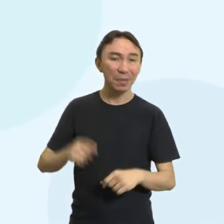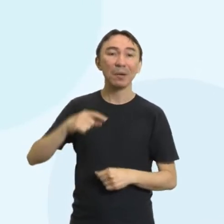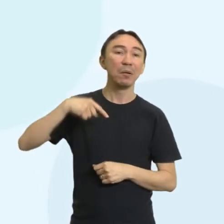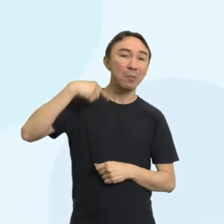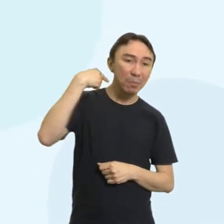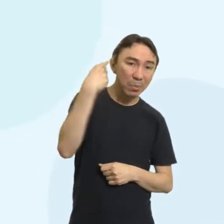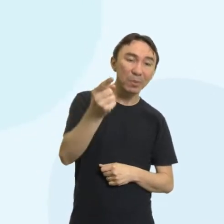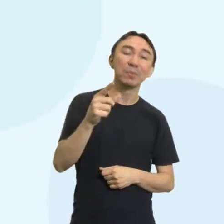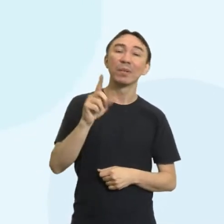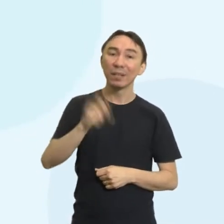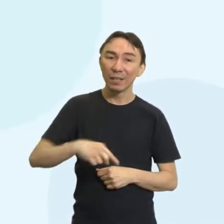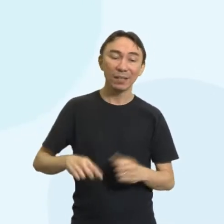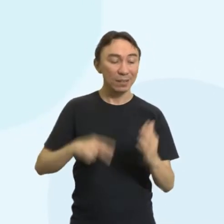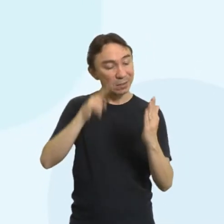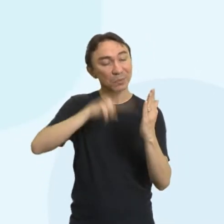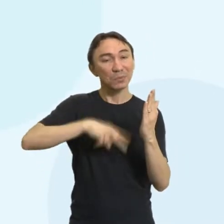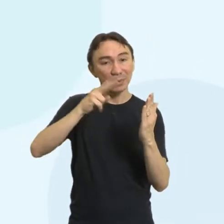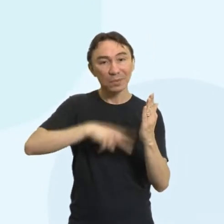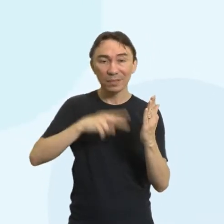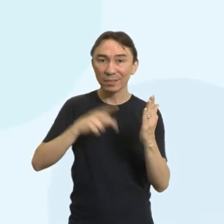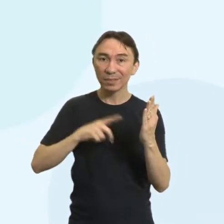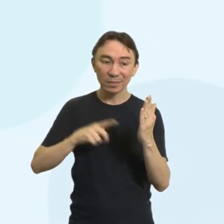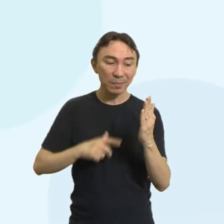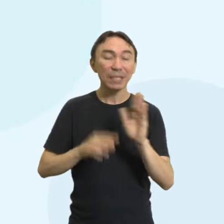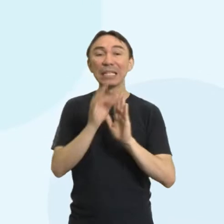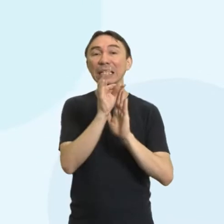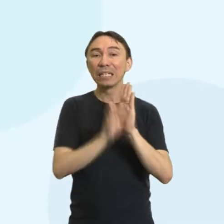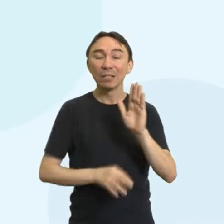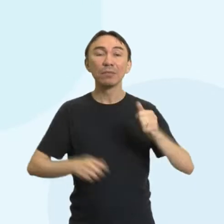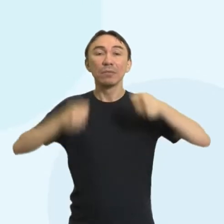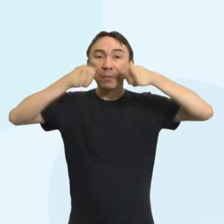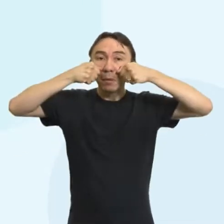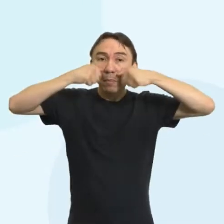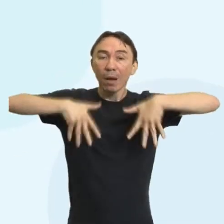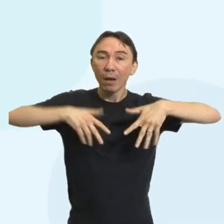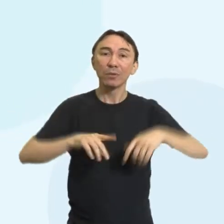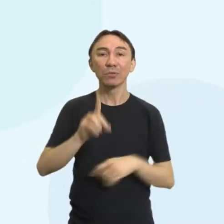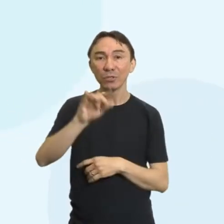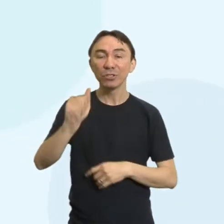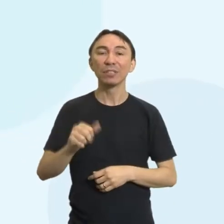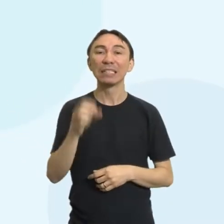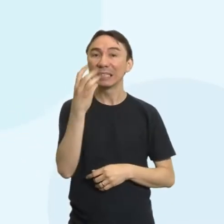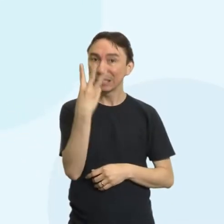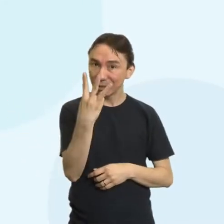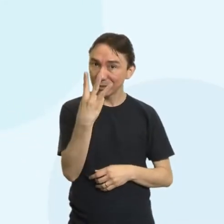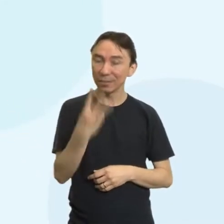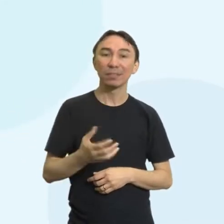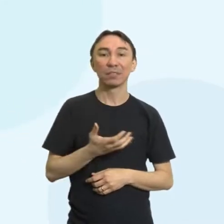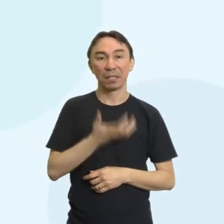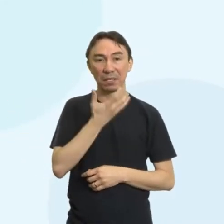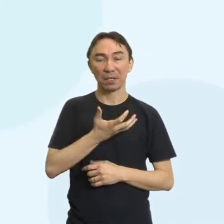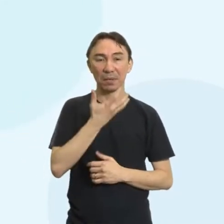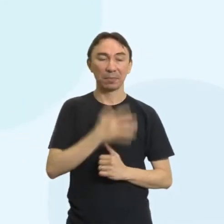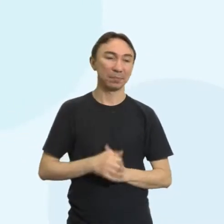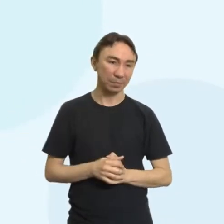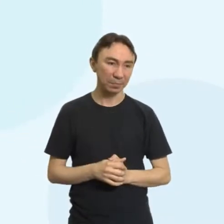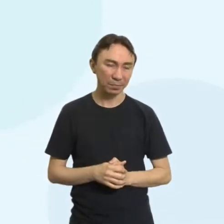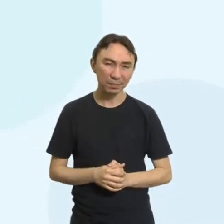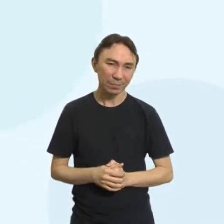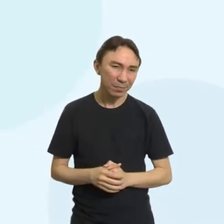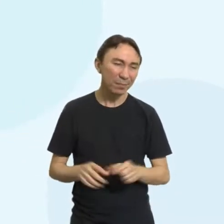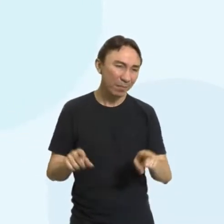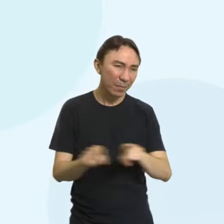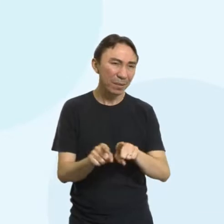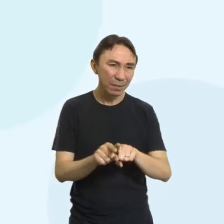ocorrerá no dia 3/12, tá? Então, no próximo slide, eu gostaria também de ressaltar os importantes momentos